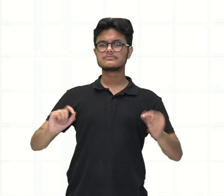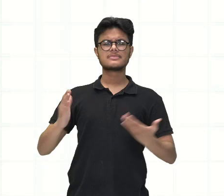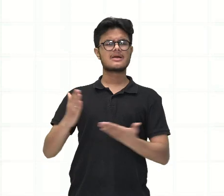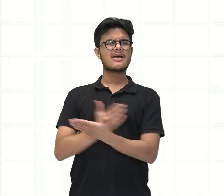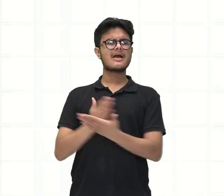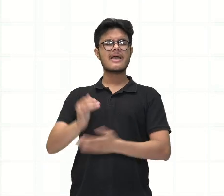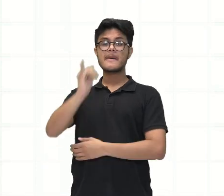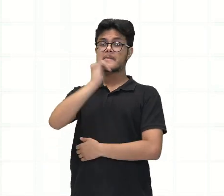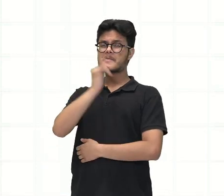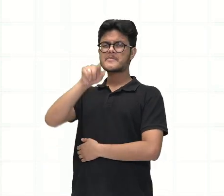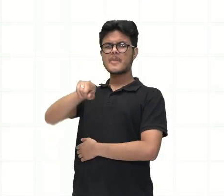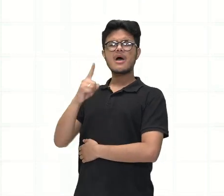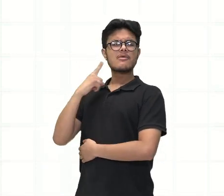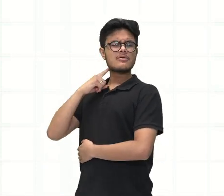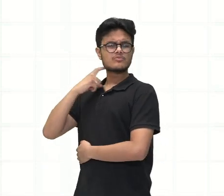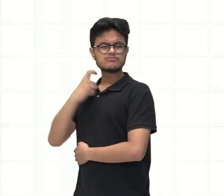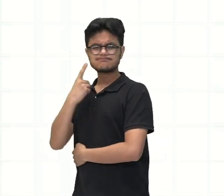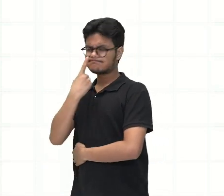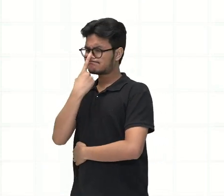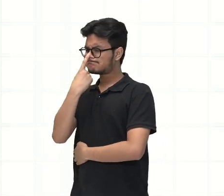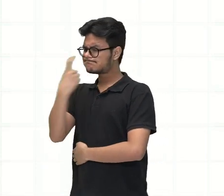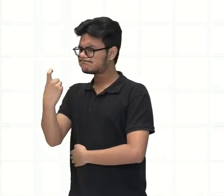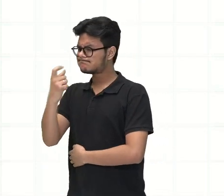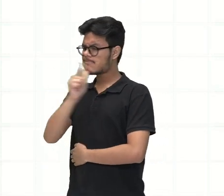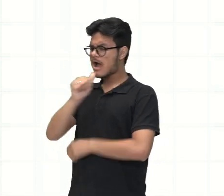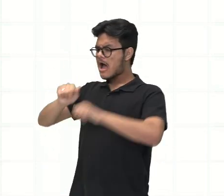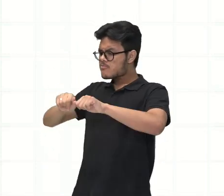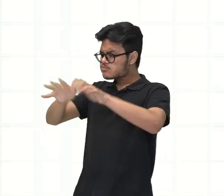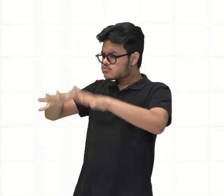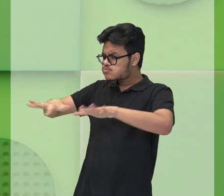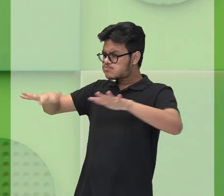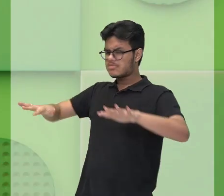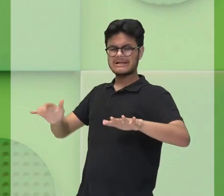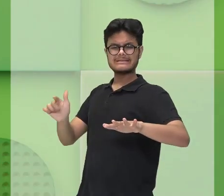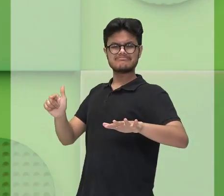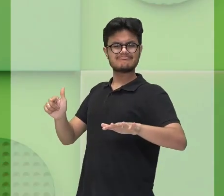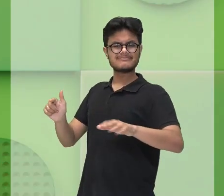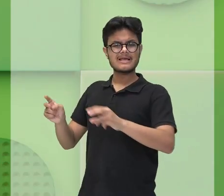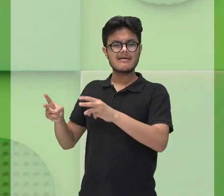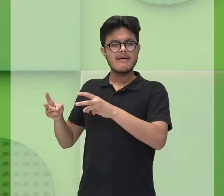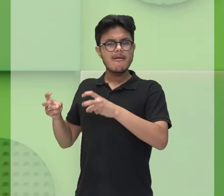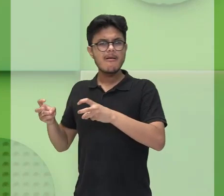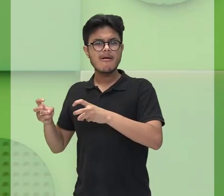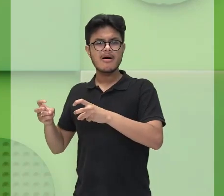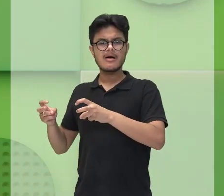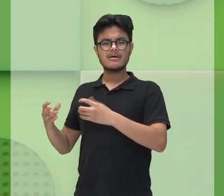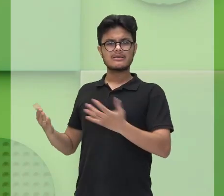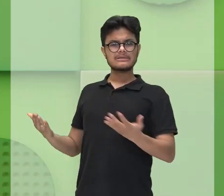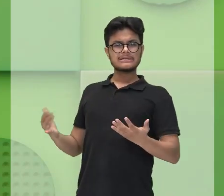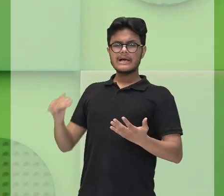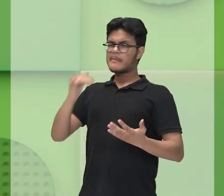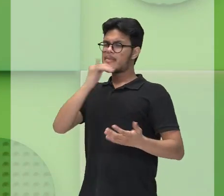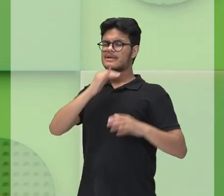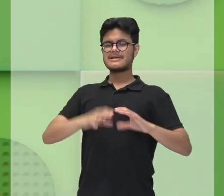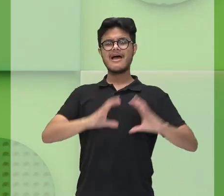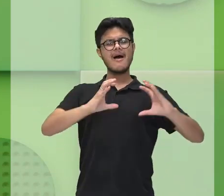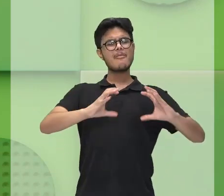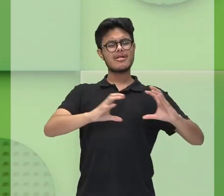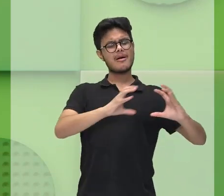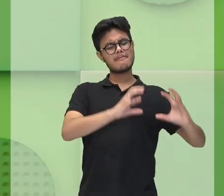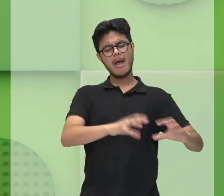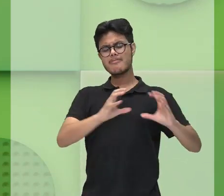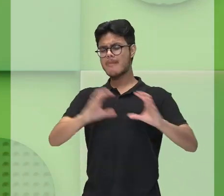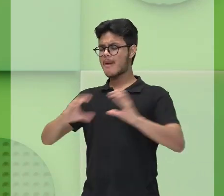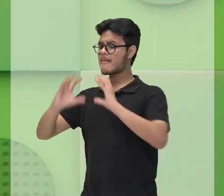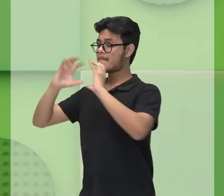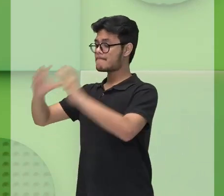esgoto a céu aberto em que você, sem nem perceber, uma bola caiu ali